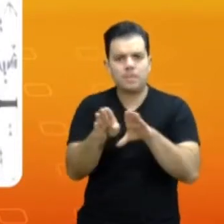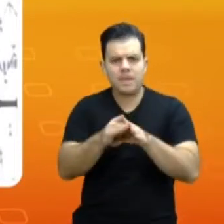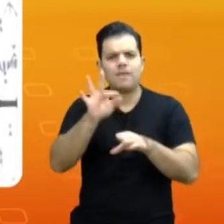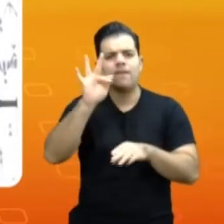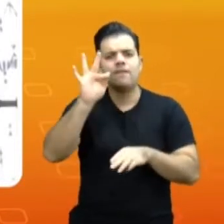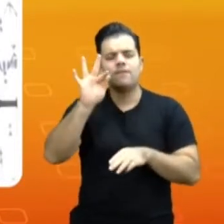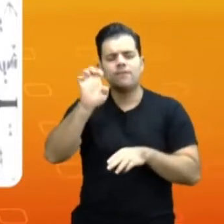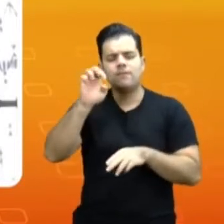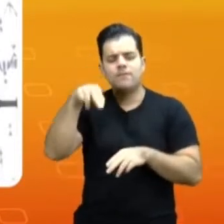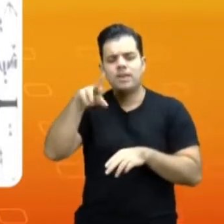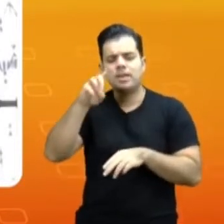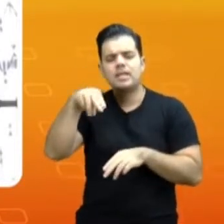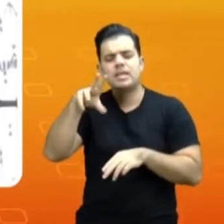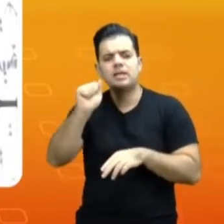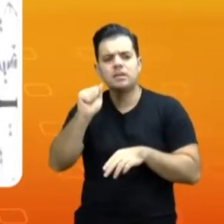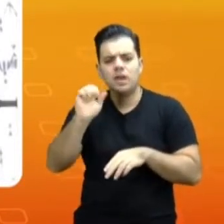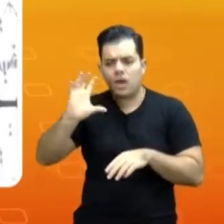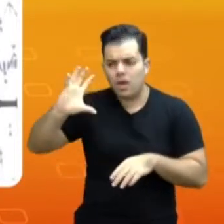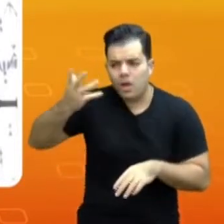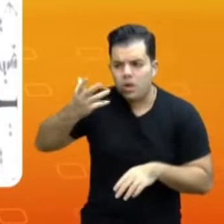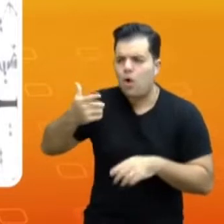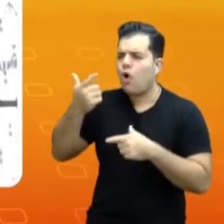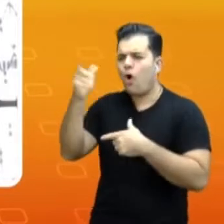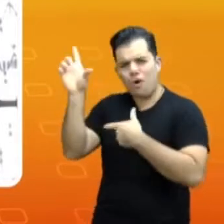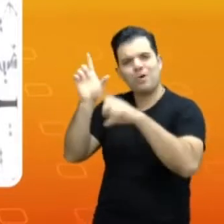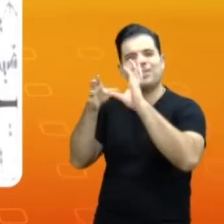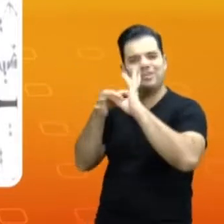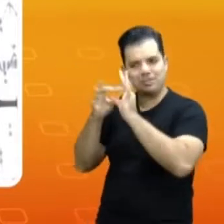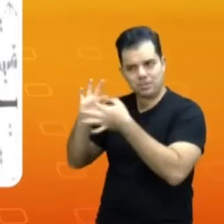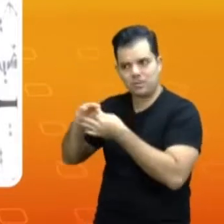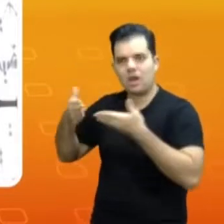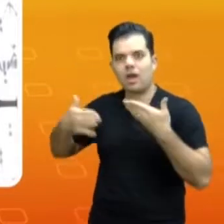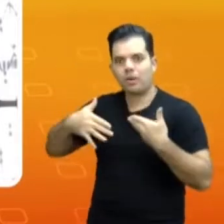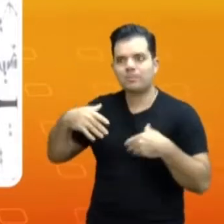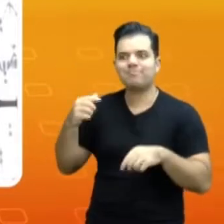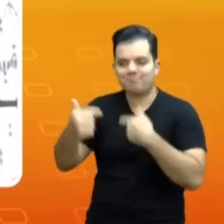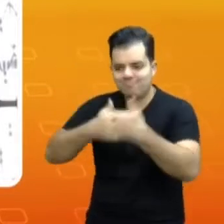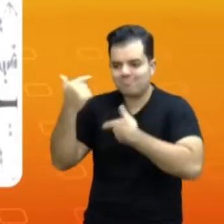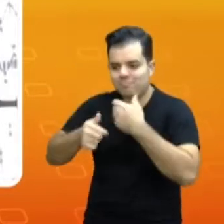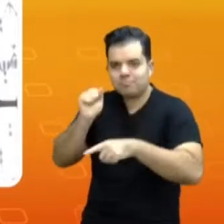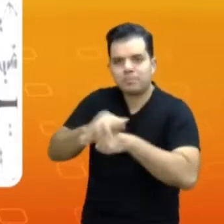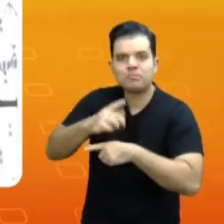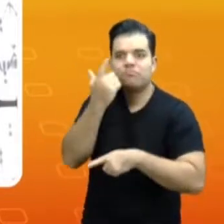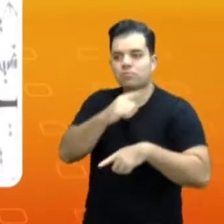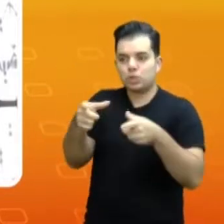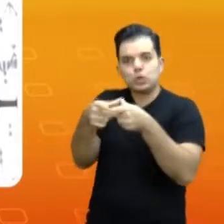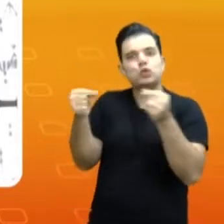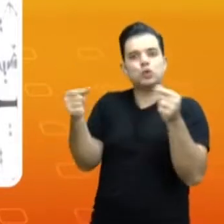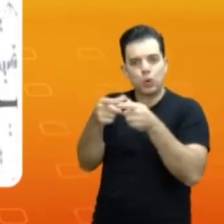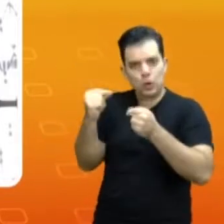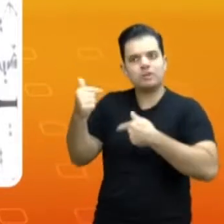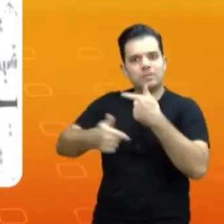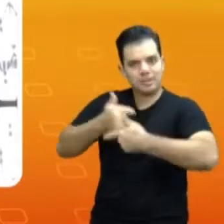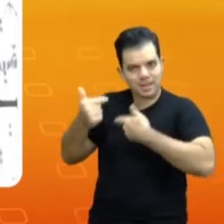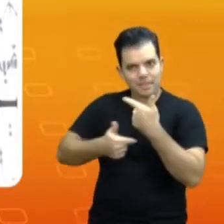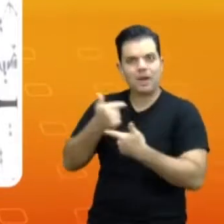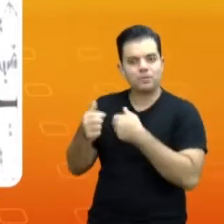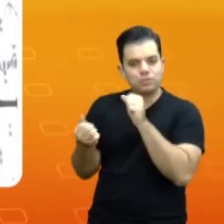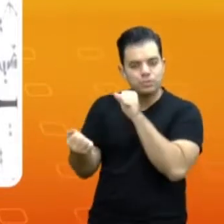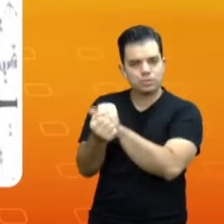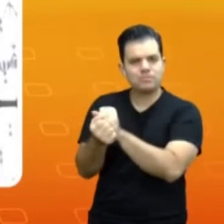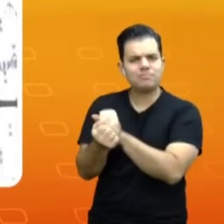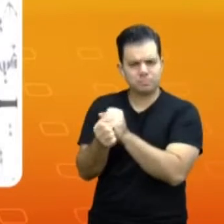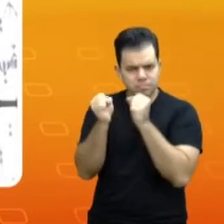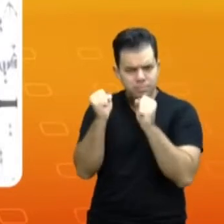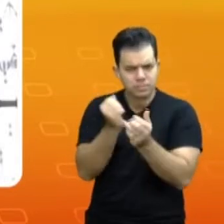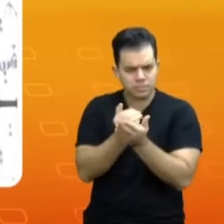pegou localmente outras Olimpíadas e pegou essa agora também, no local, lá em Tóquio. Acho que vale a